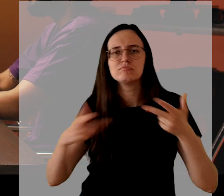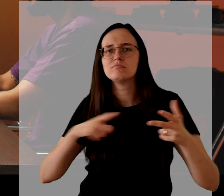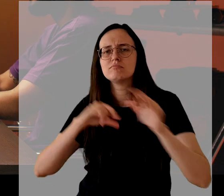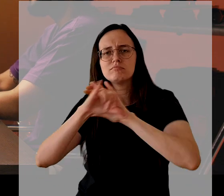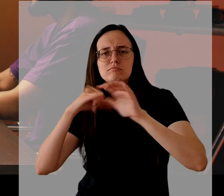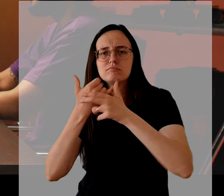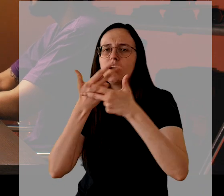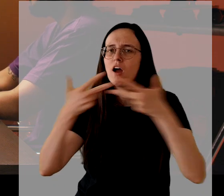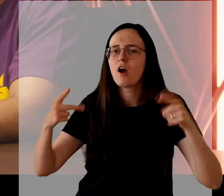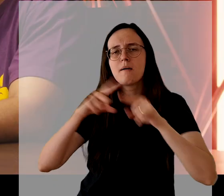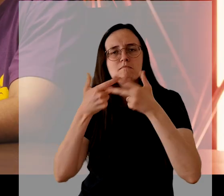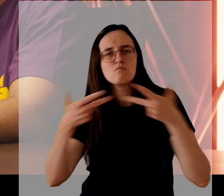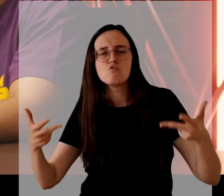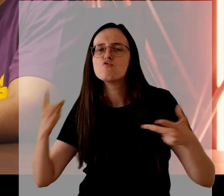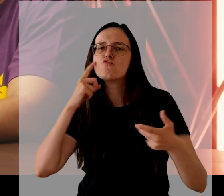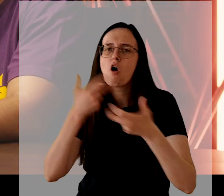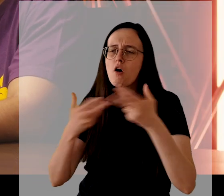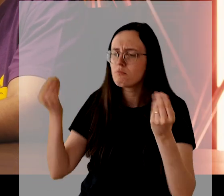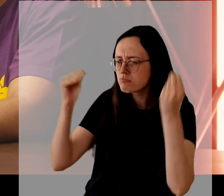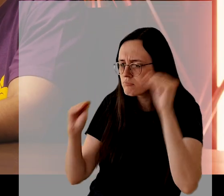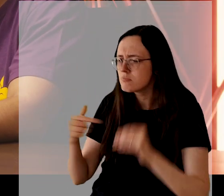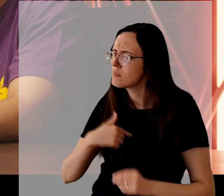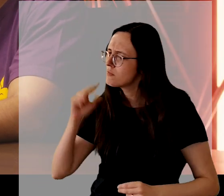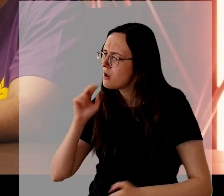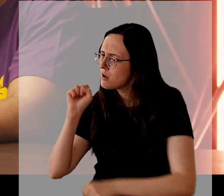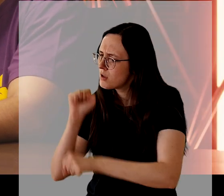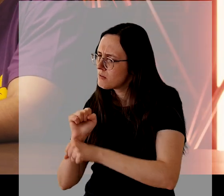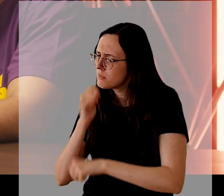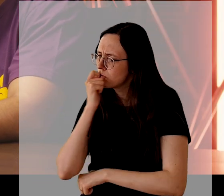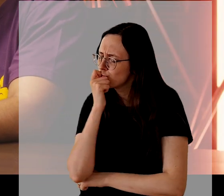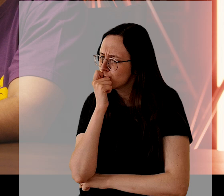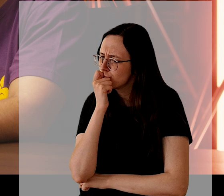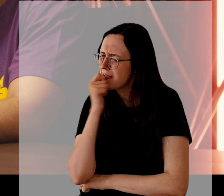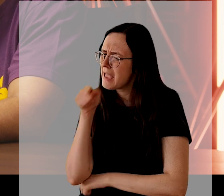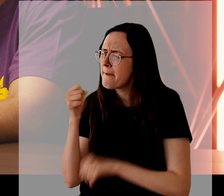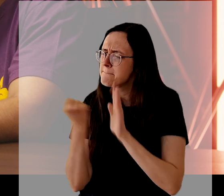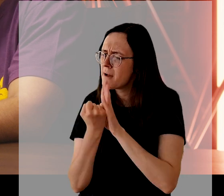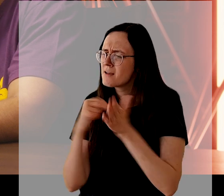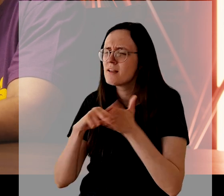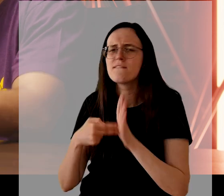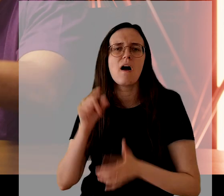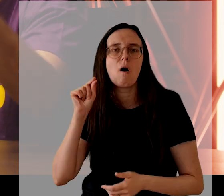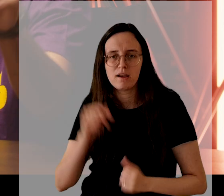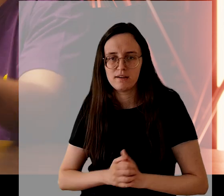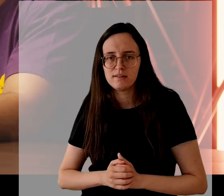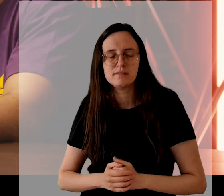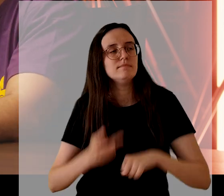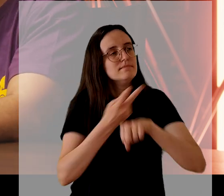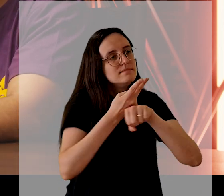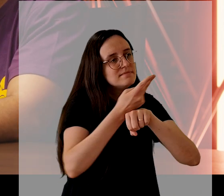de produtos de som, assim, montando carrinho. E eu pausava o vídeo e ficava olhando, essa marca aqui, o que será que esse negócio faz? Aí